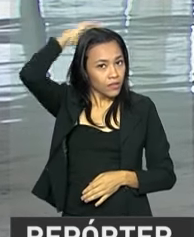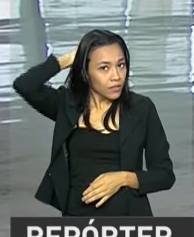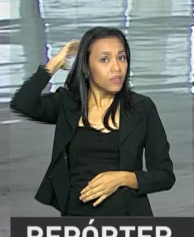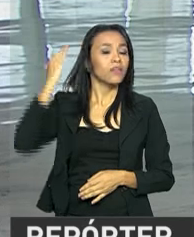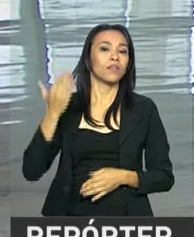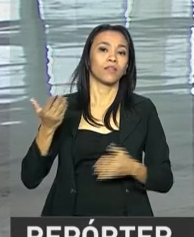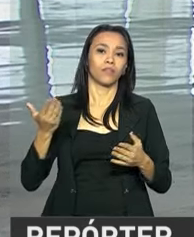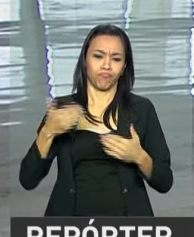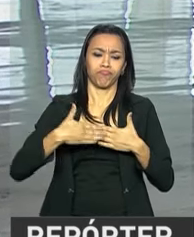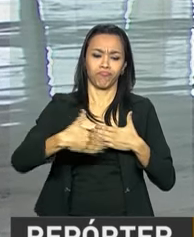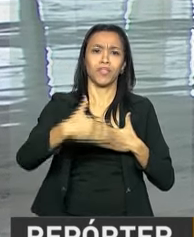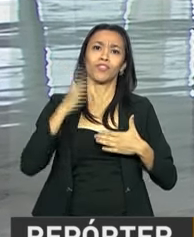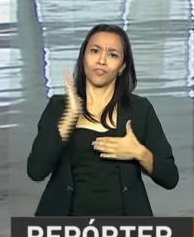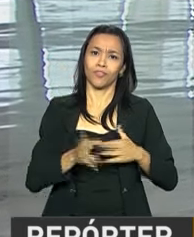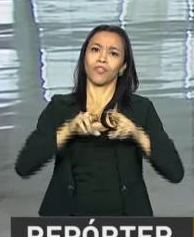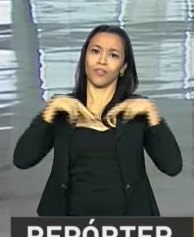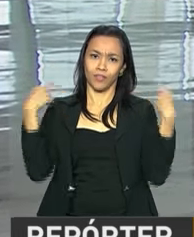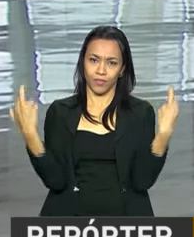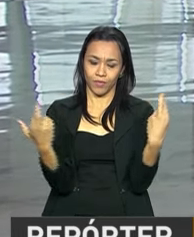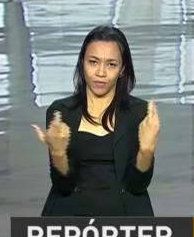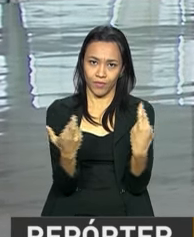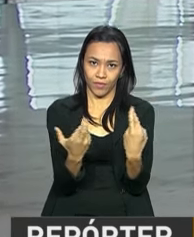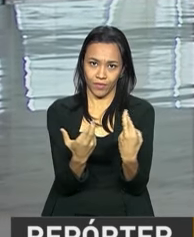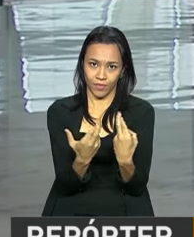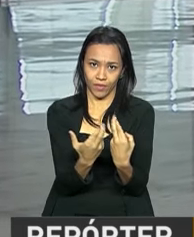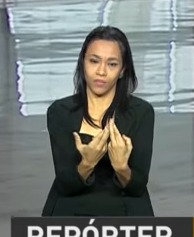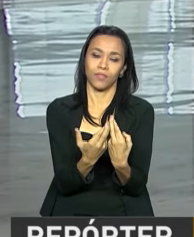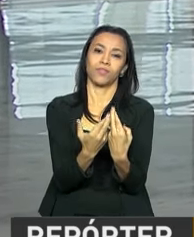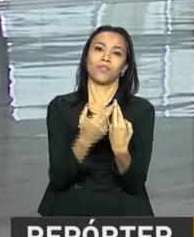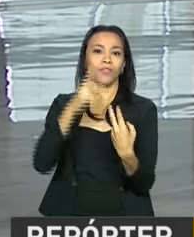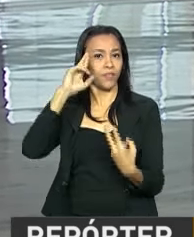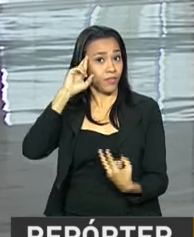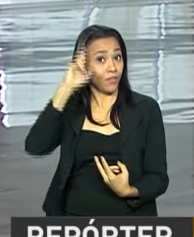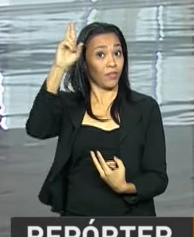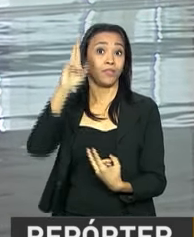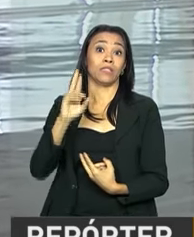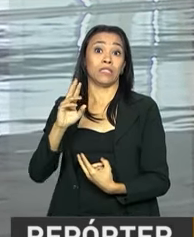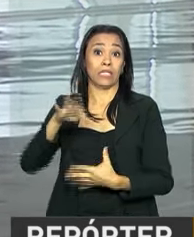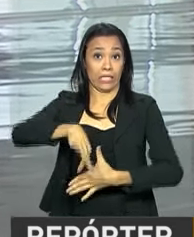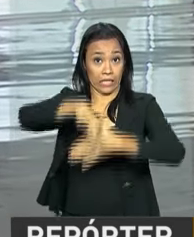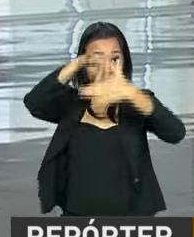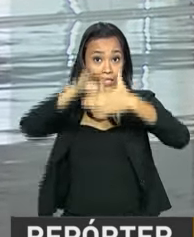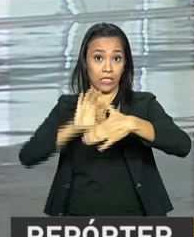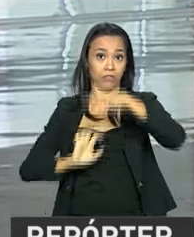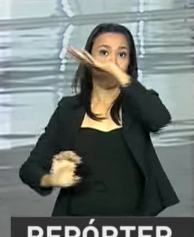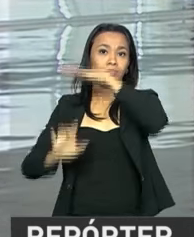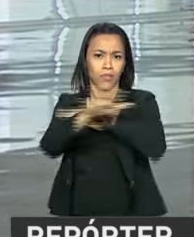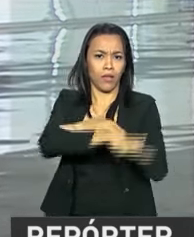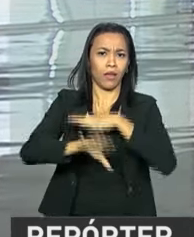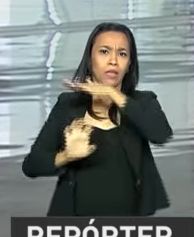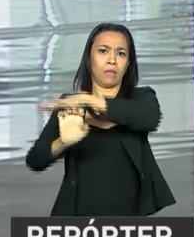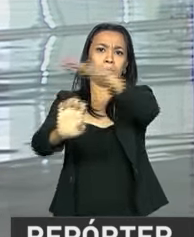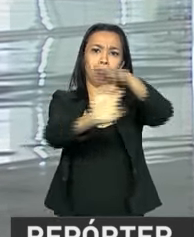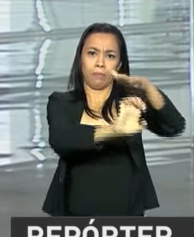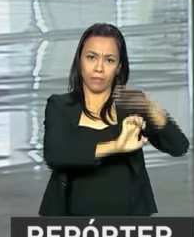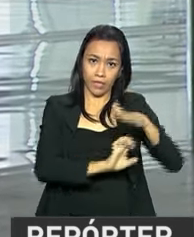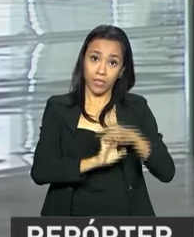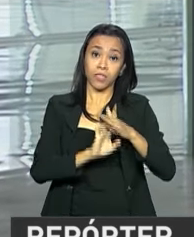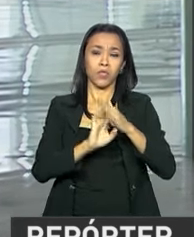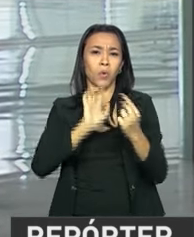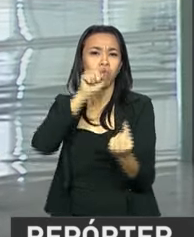Temer, se reuniu com empresários do dos eh do comitê dos líderes da mobilização empresarial pela